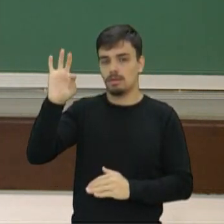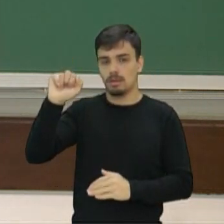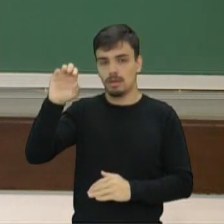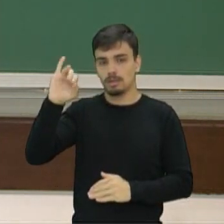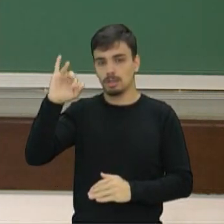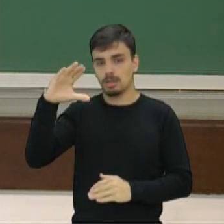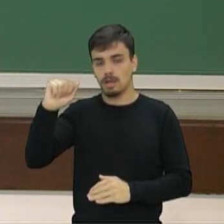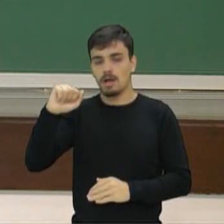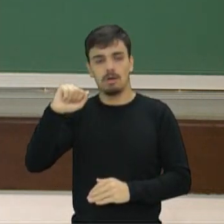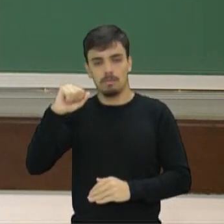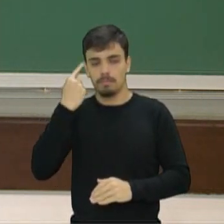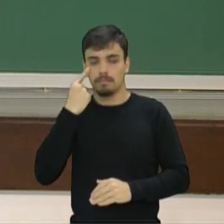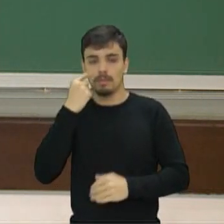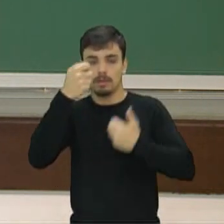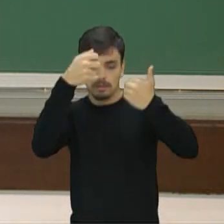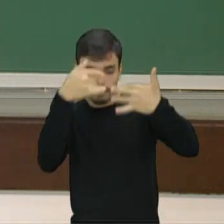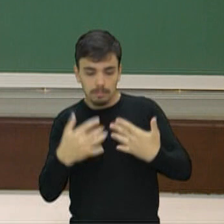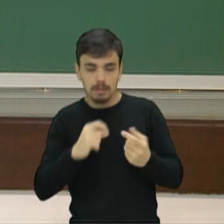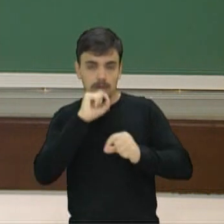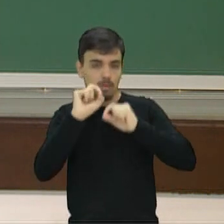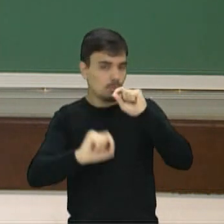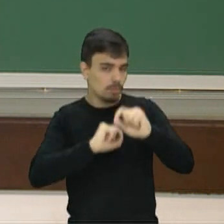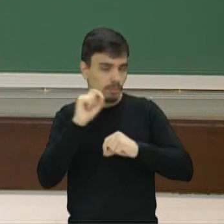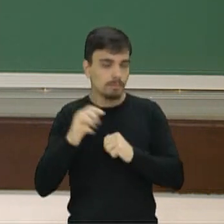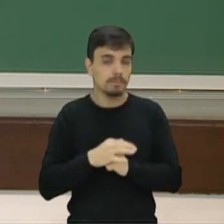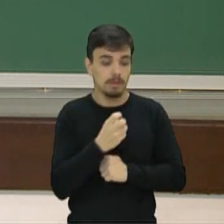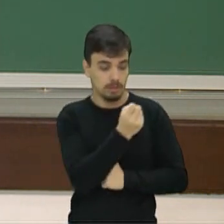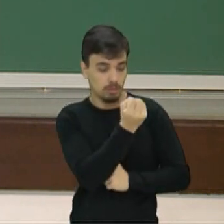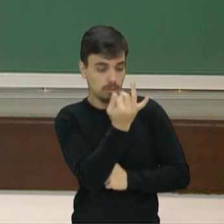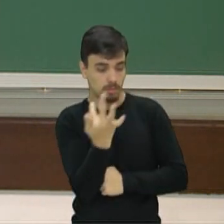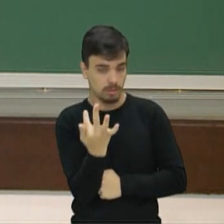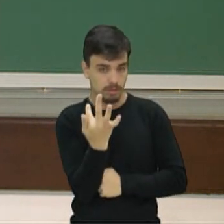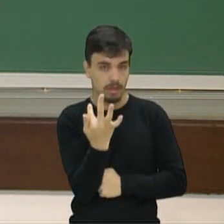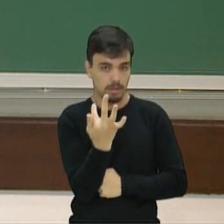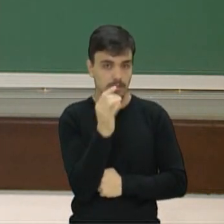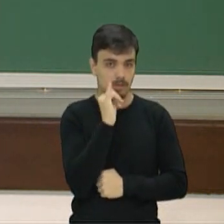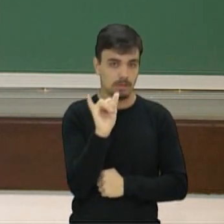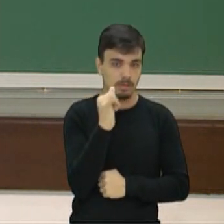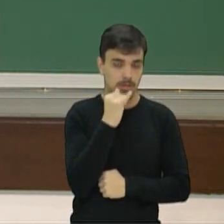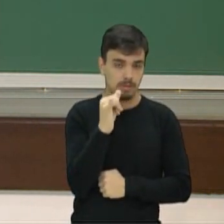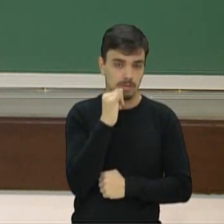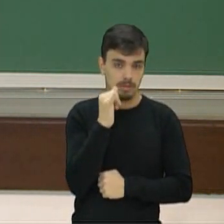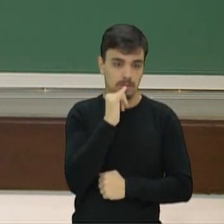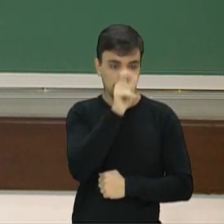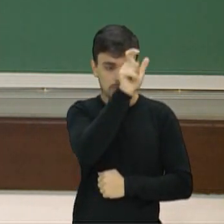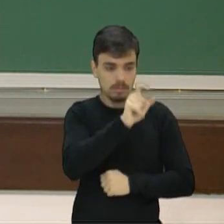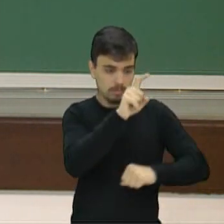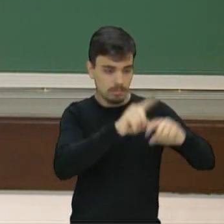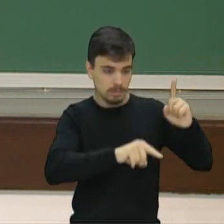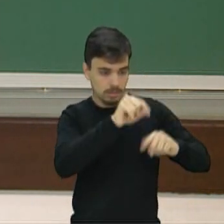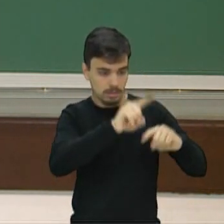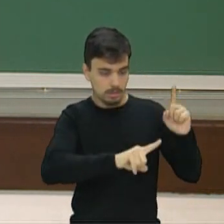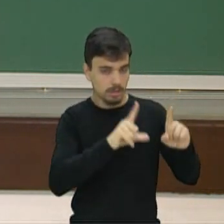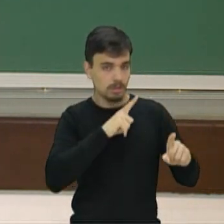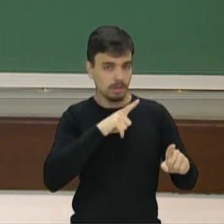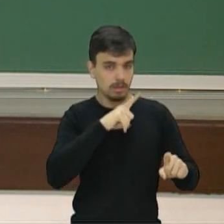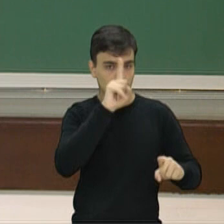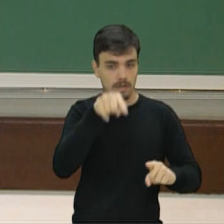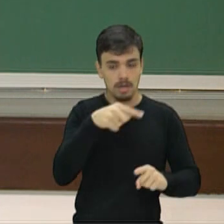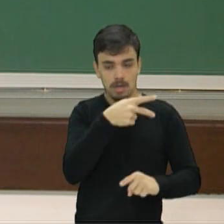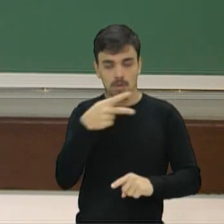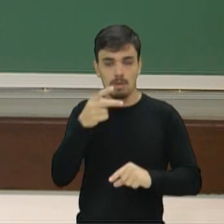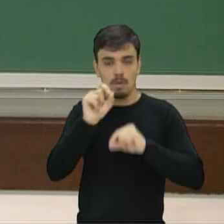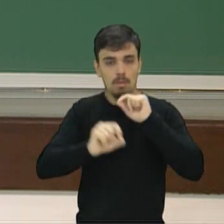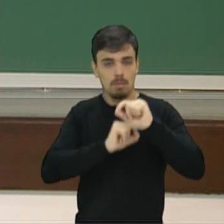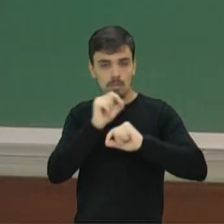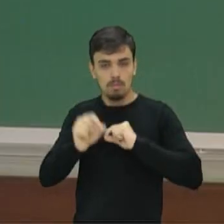fala o seguinte, ó, a quantidade de carga que a matéria vai manifestar é igual